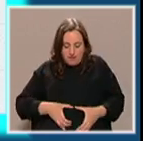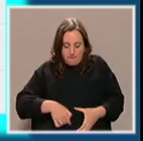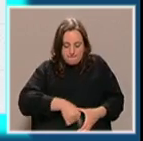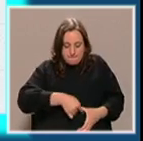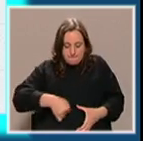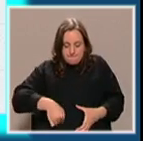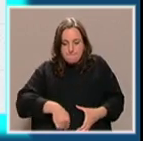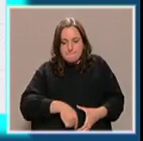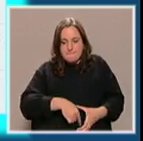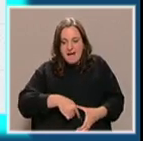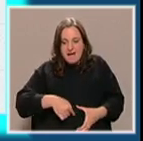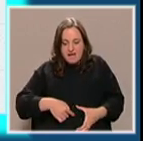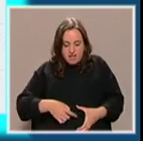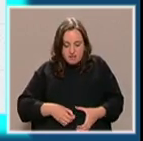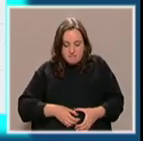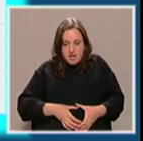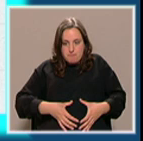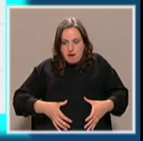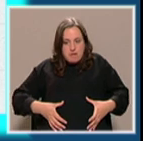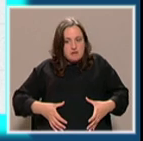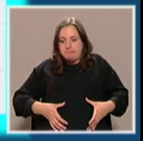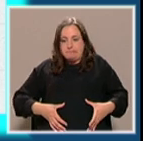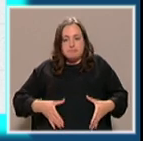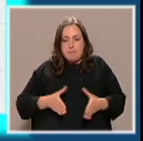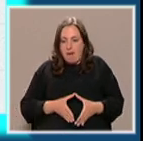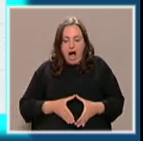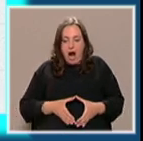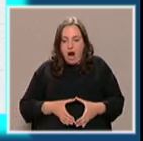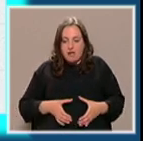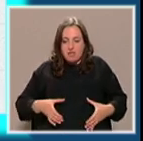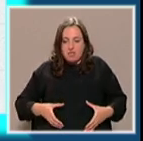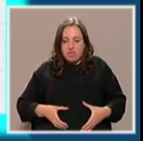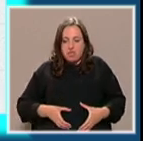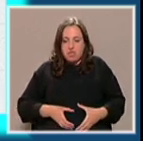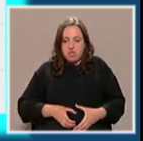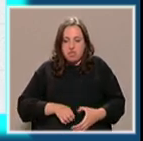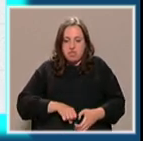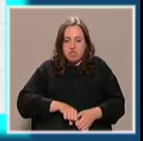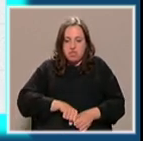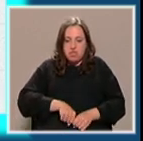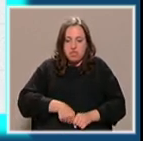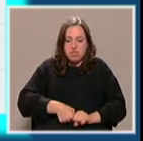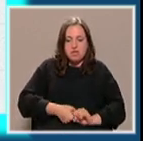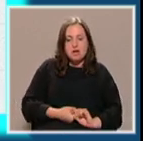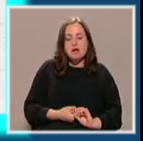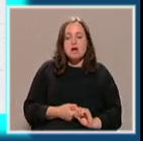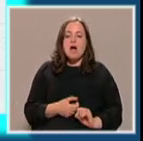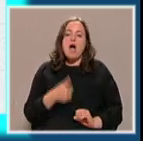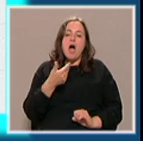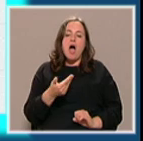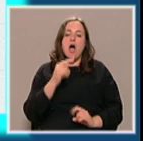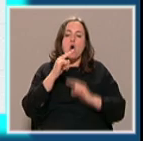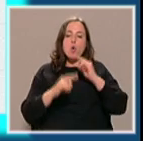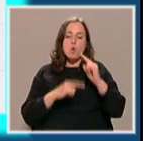deixa de aumentar de tamanho e acaba por degenerar. Ou degenerar, o que é que se assiste à formação